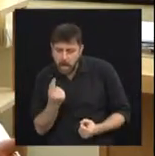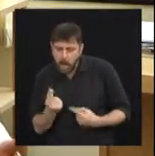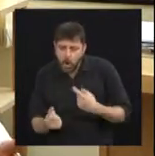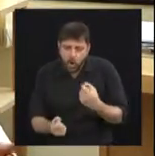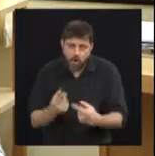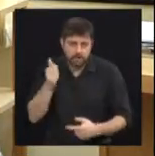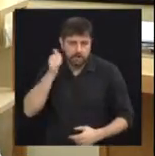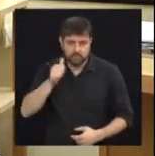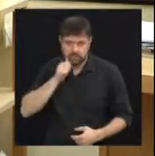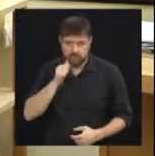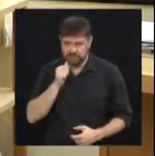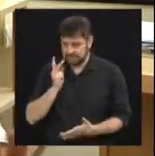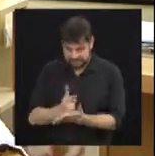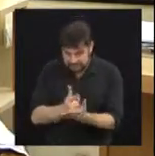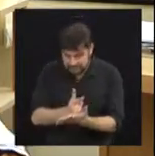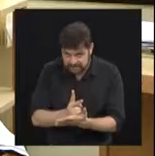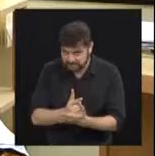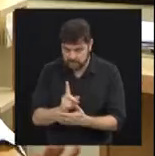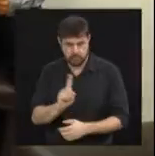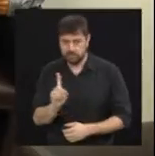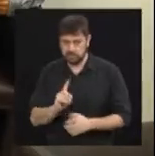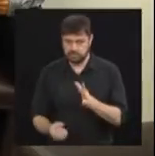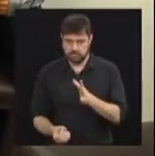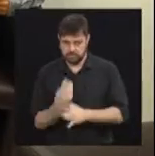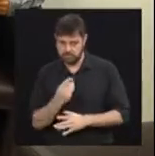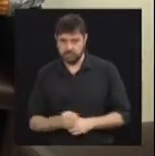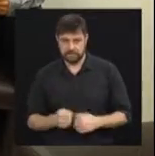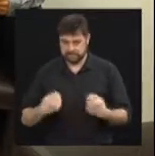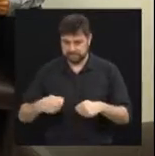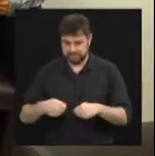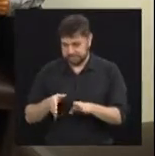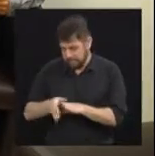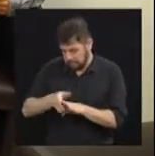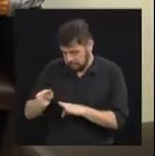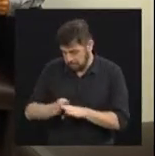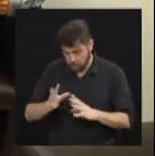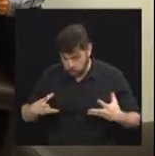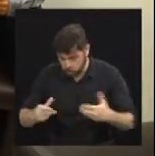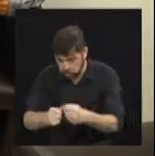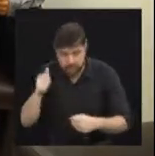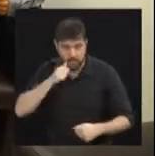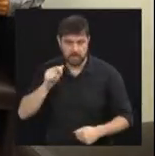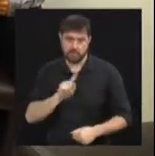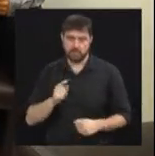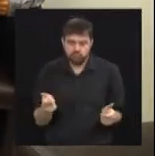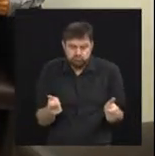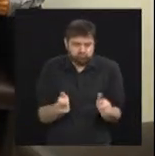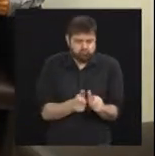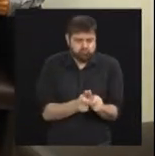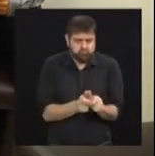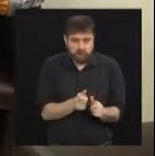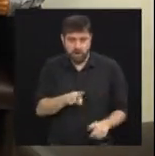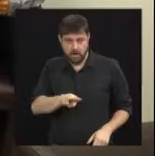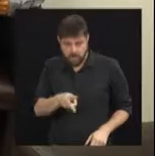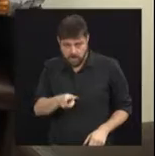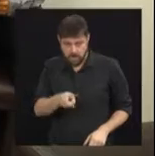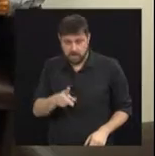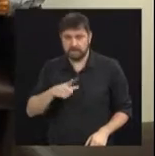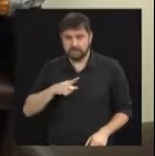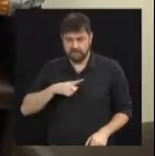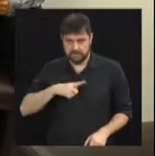situações, não está indicado sempre. Na verdade, nós fazemos em uma pequena parcela dos casais que